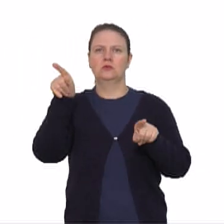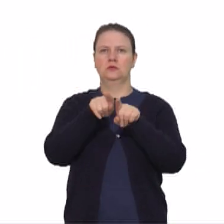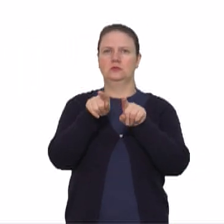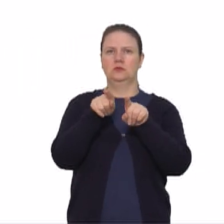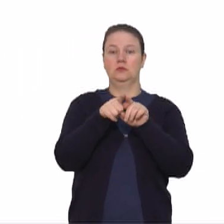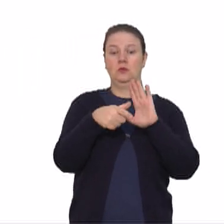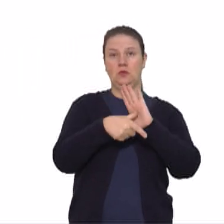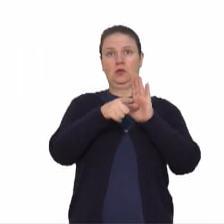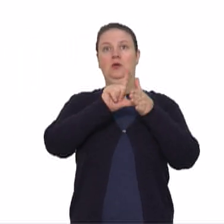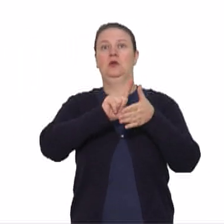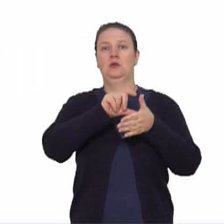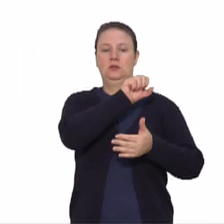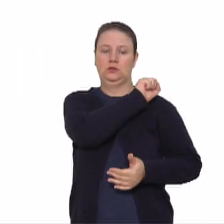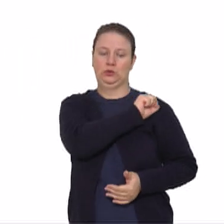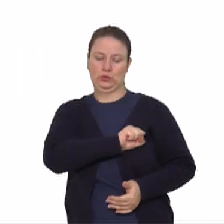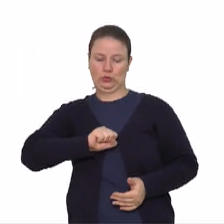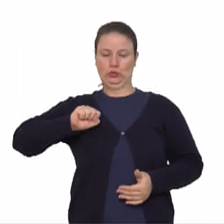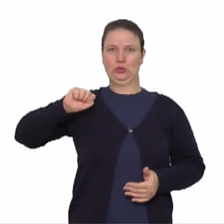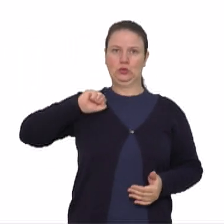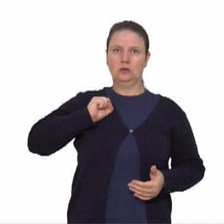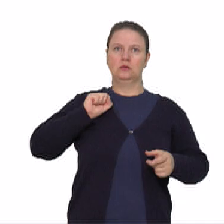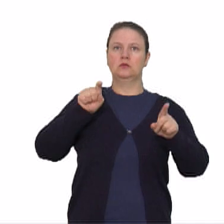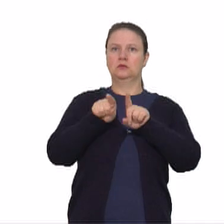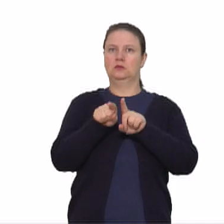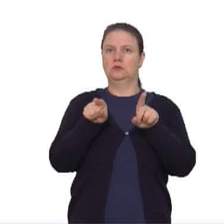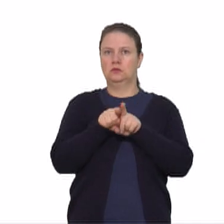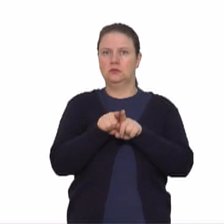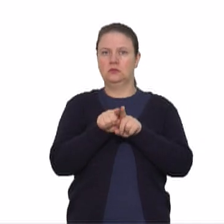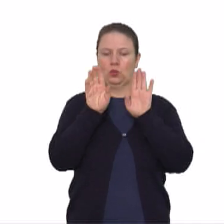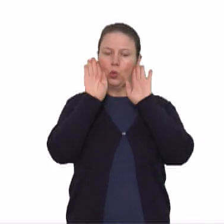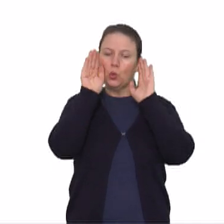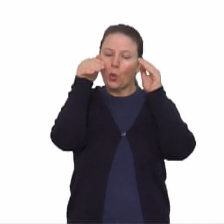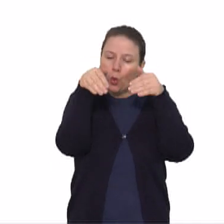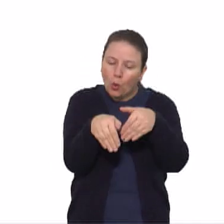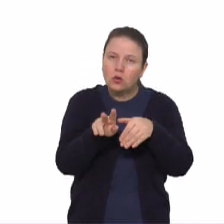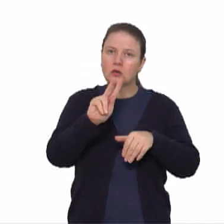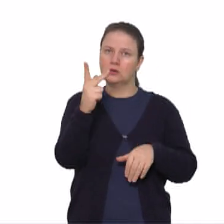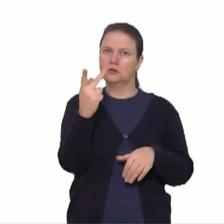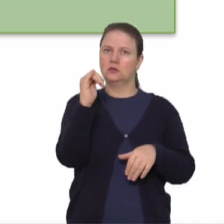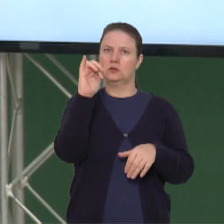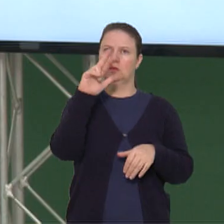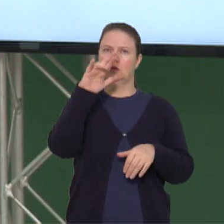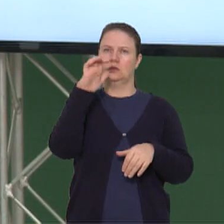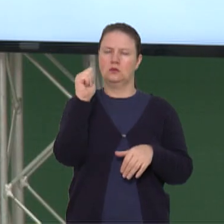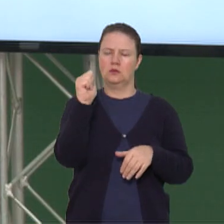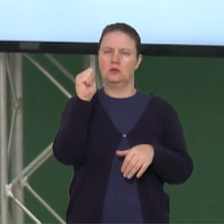pré-socrática, mais especificamente do Heráclito de Éfeso.